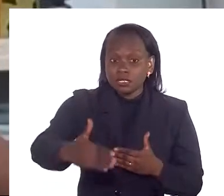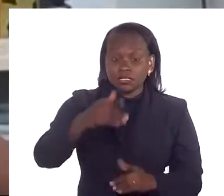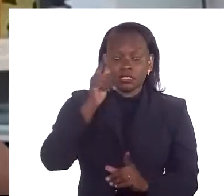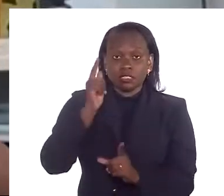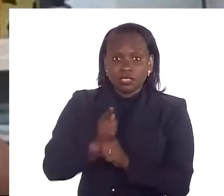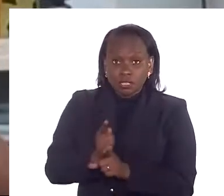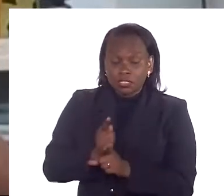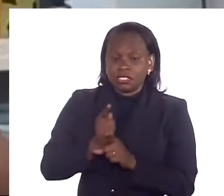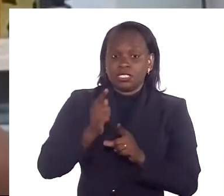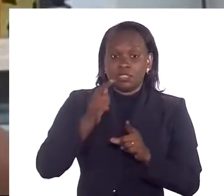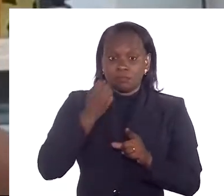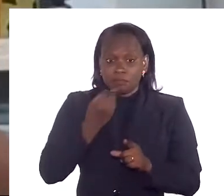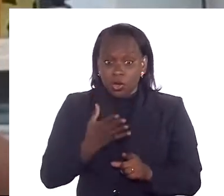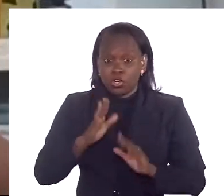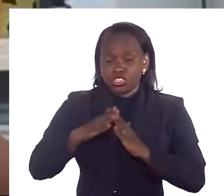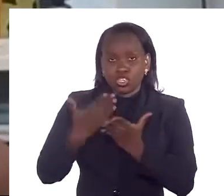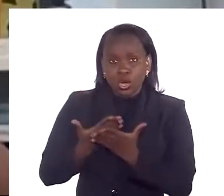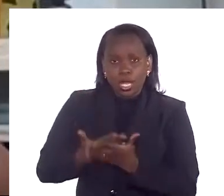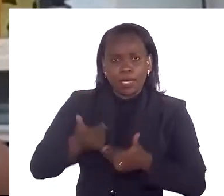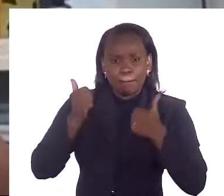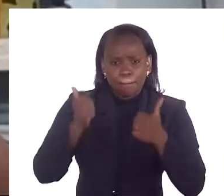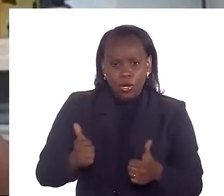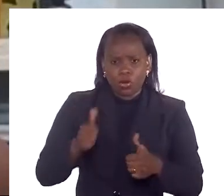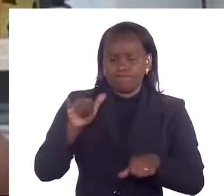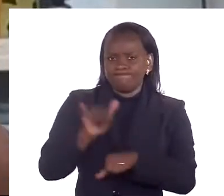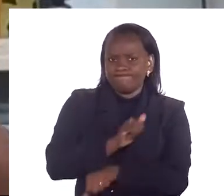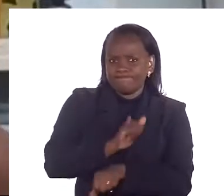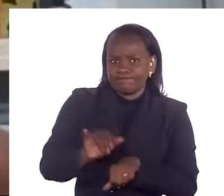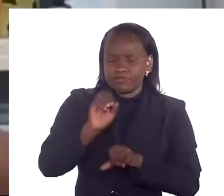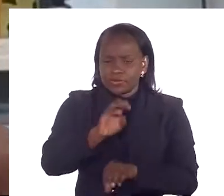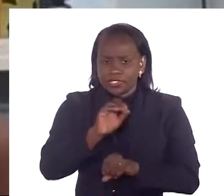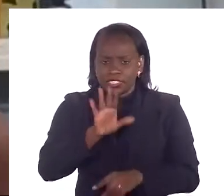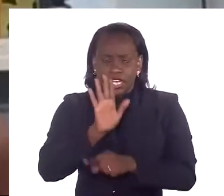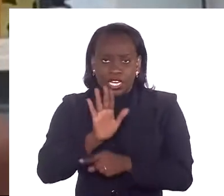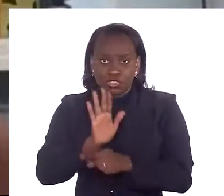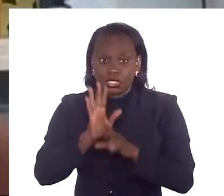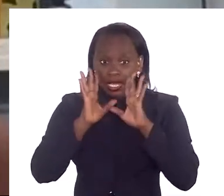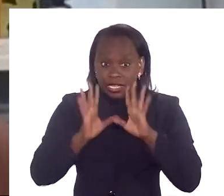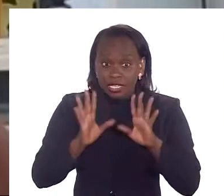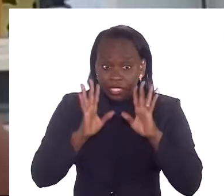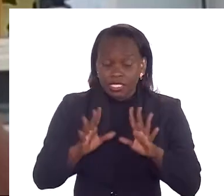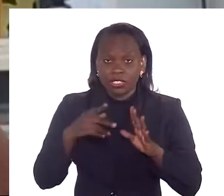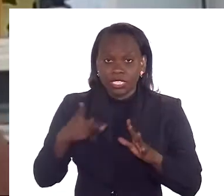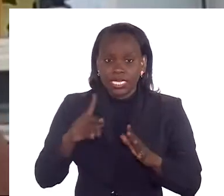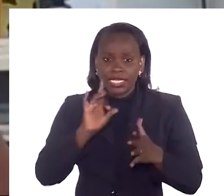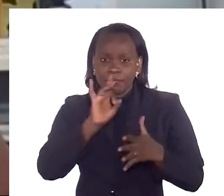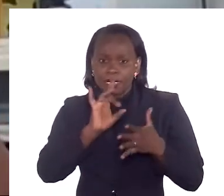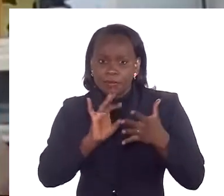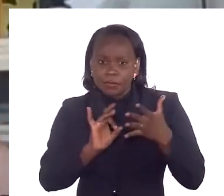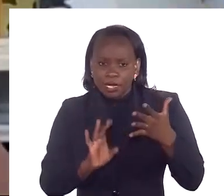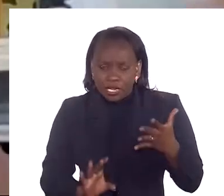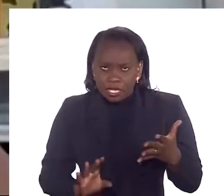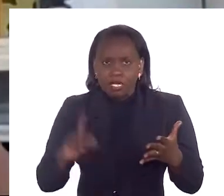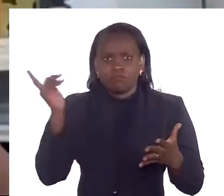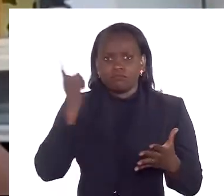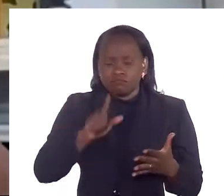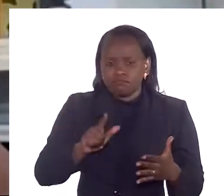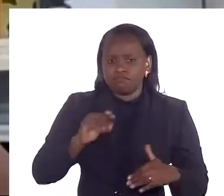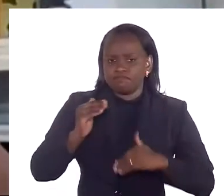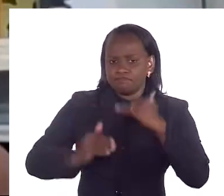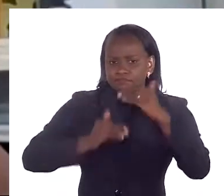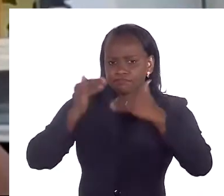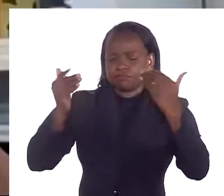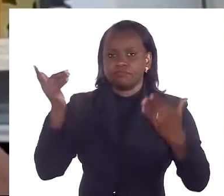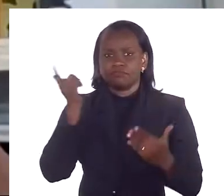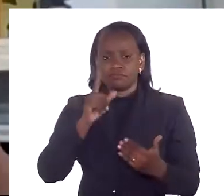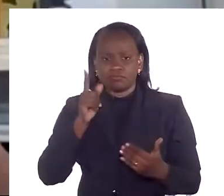né, de uma boa escolarização, de bons métodos, onde ela tem atenção às suas especificidades, ela consegue se